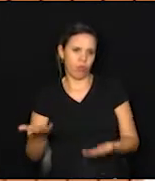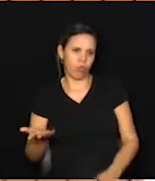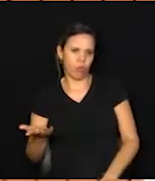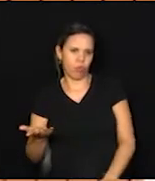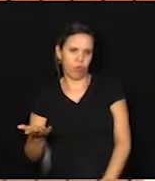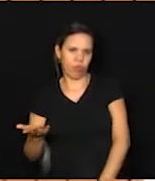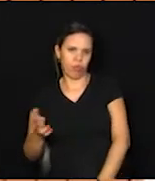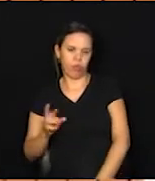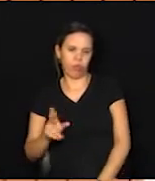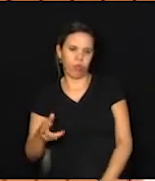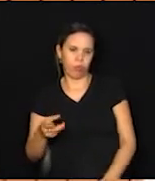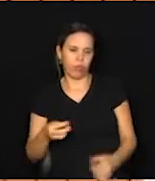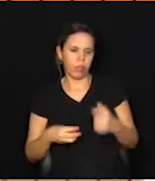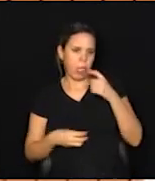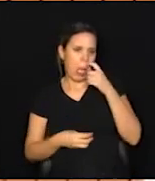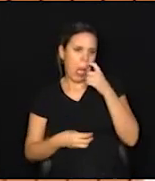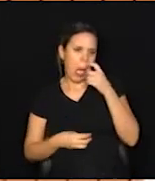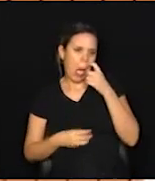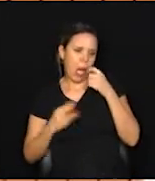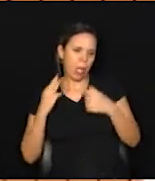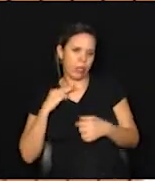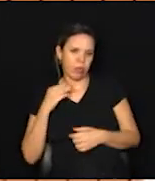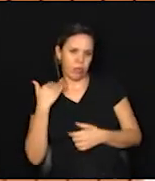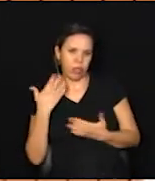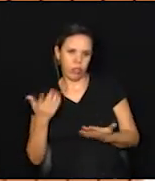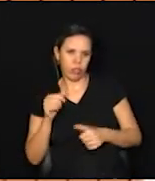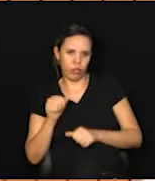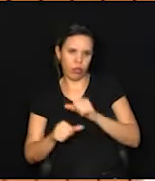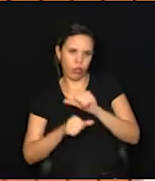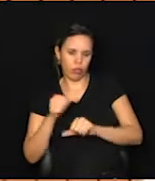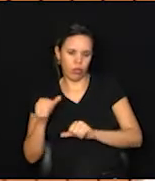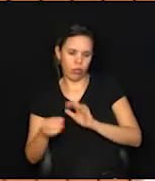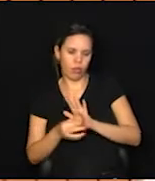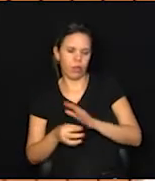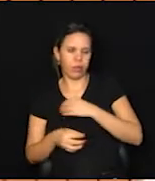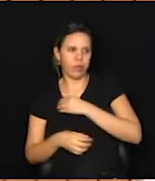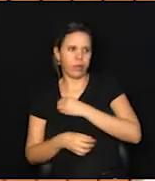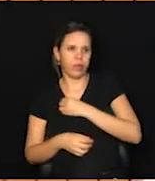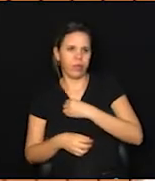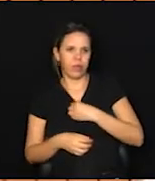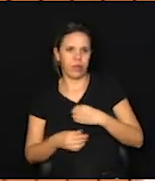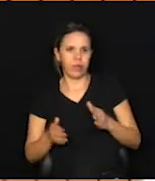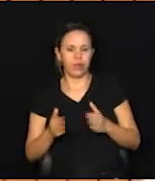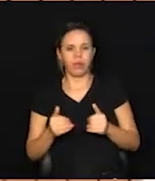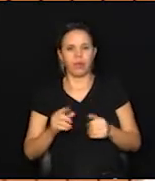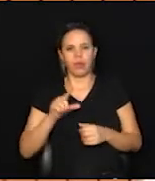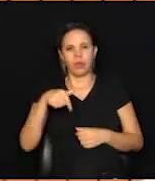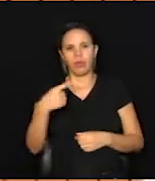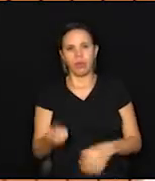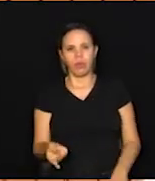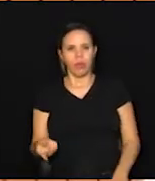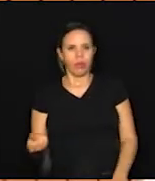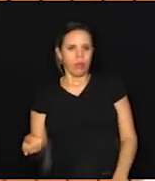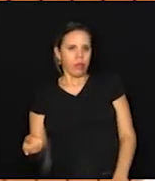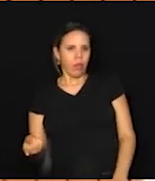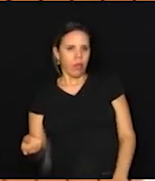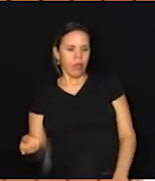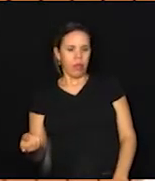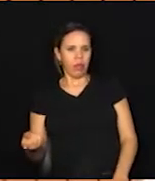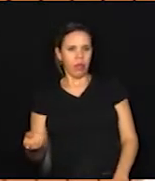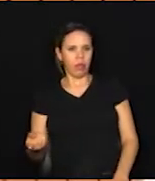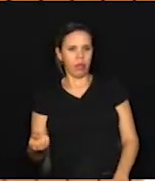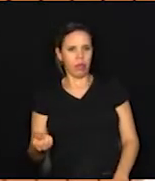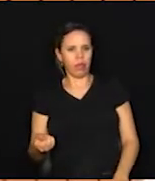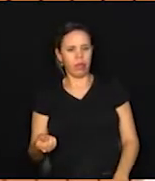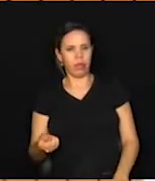não é Cecílio, e já mudaram, o discurso já mudou. Então eu vou pedir depois, né, eu vou fazer os